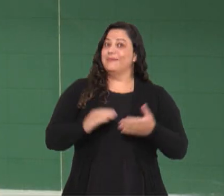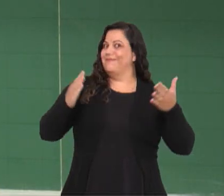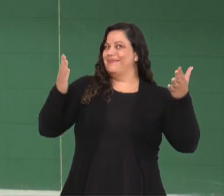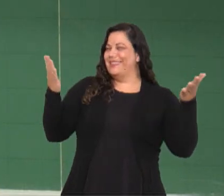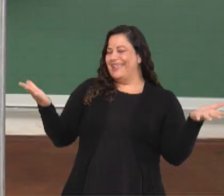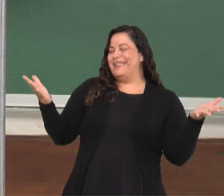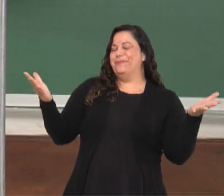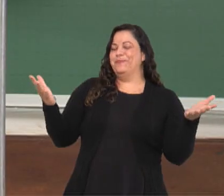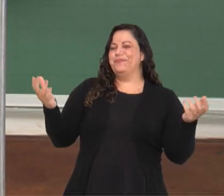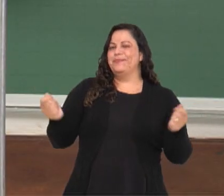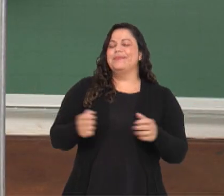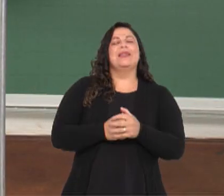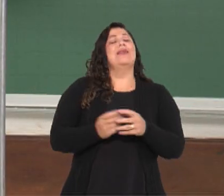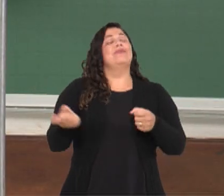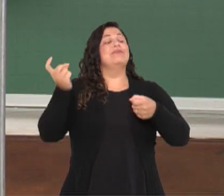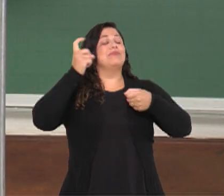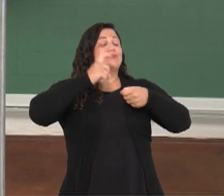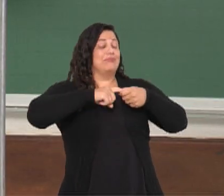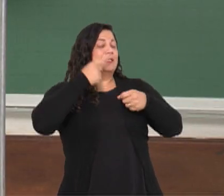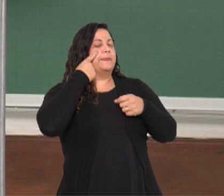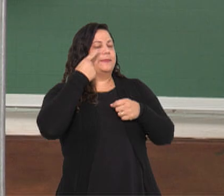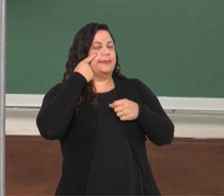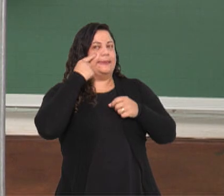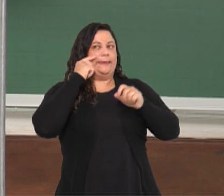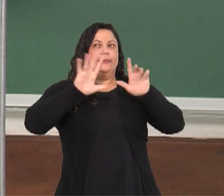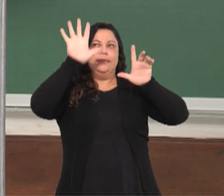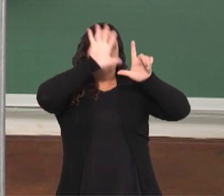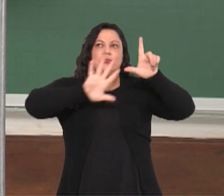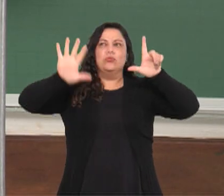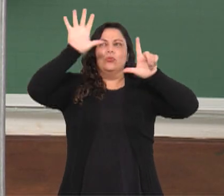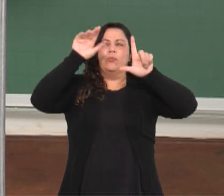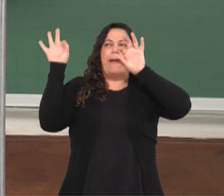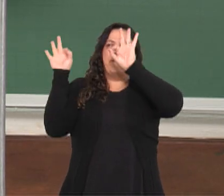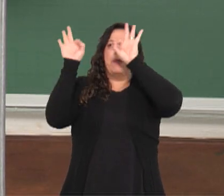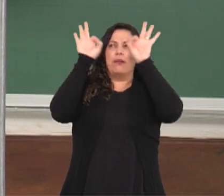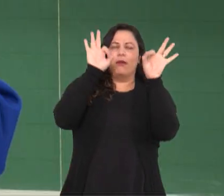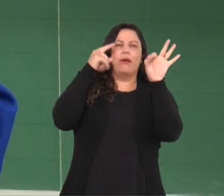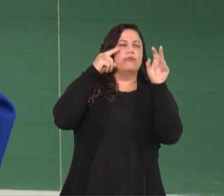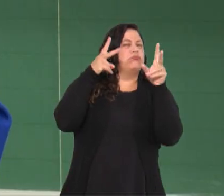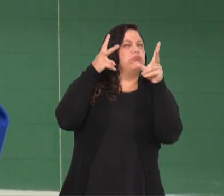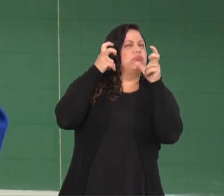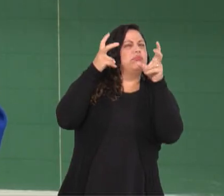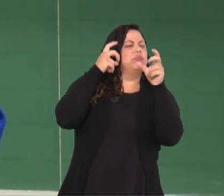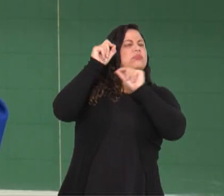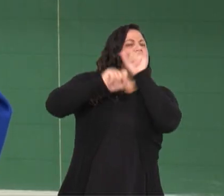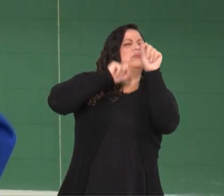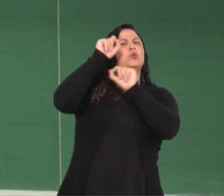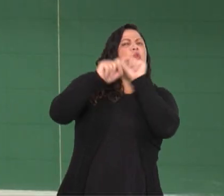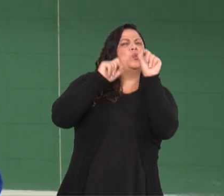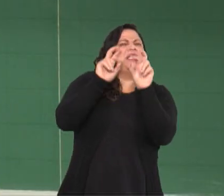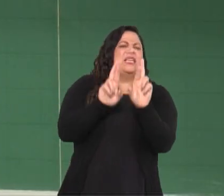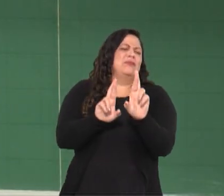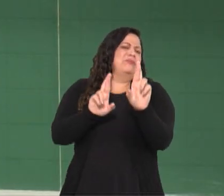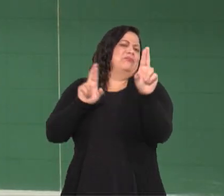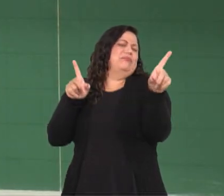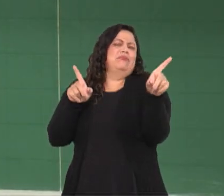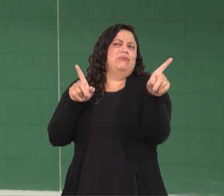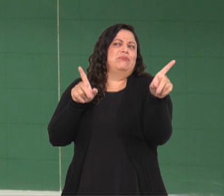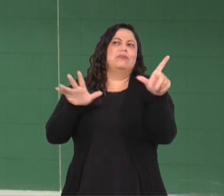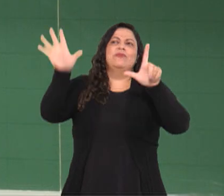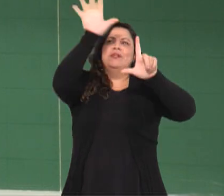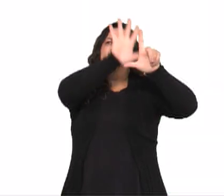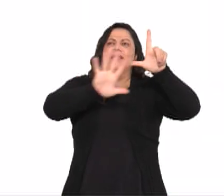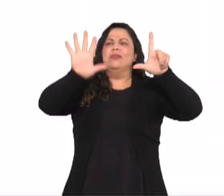E aí, pessoal? Então, voltamos aqui um pouquinho no mapa, né? E eu gostaria que vocês percebessem o que tem de diferente nesse